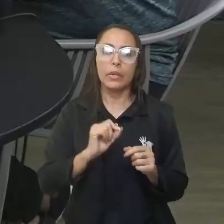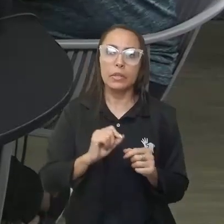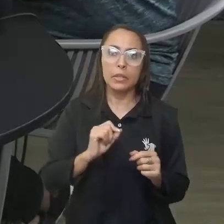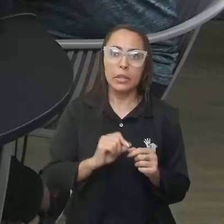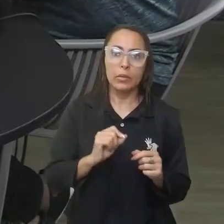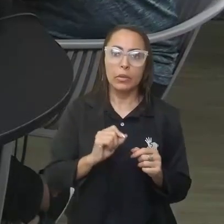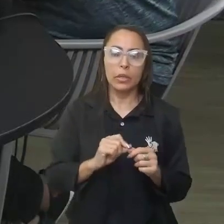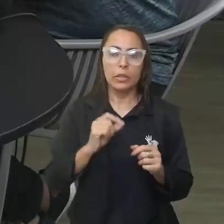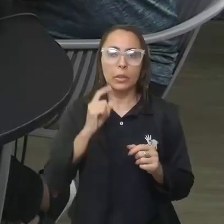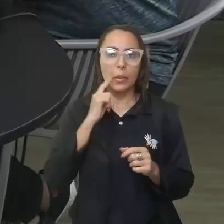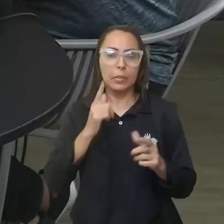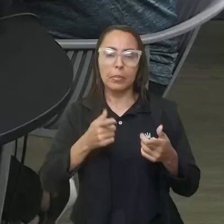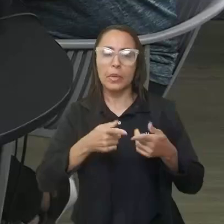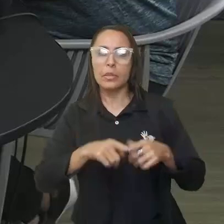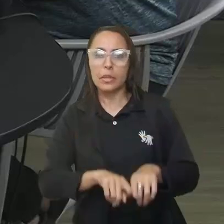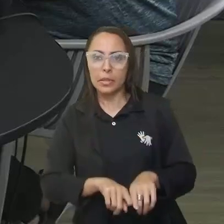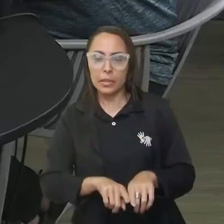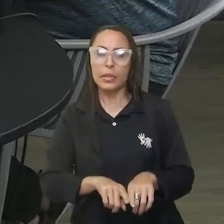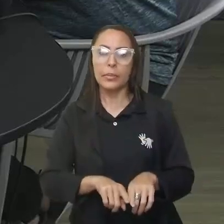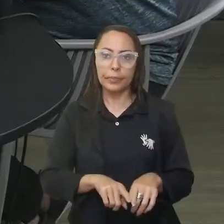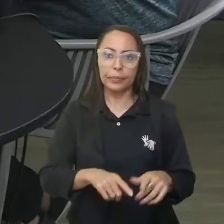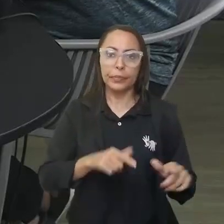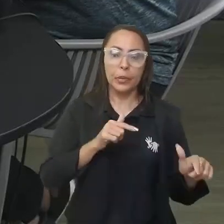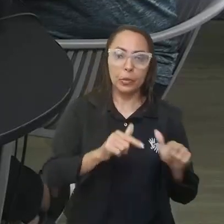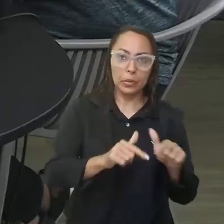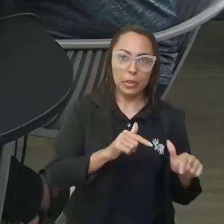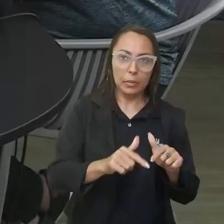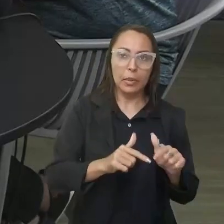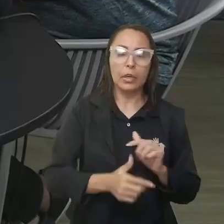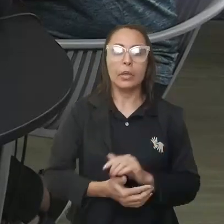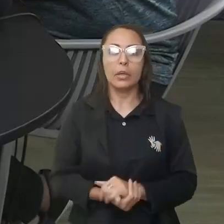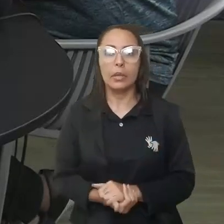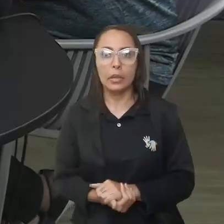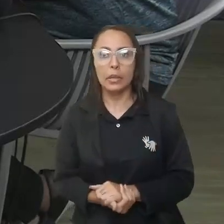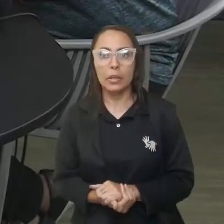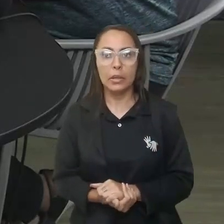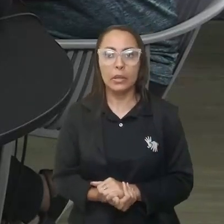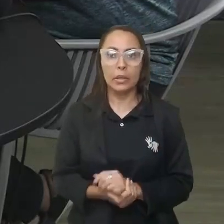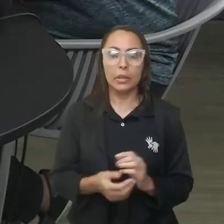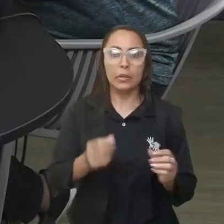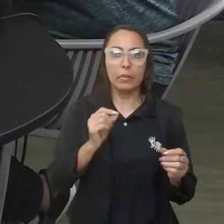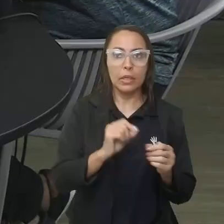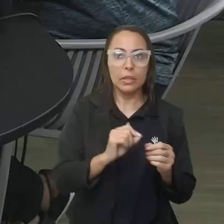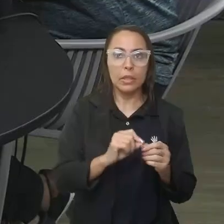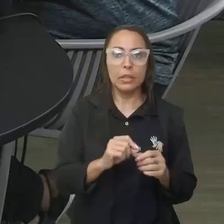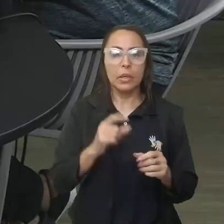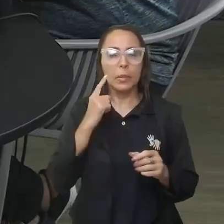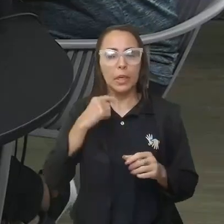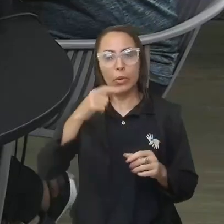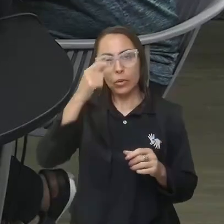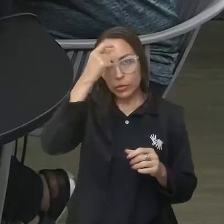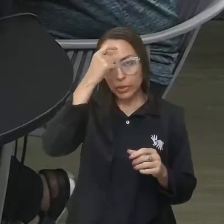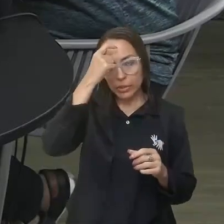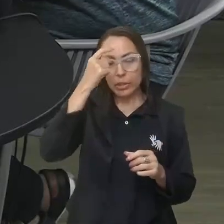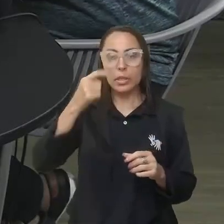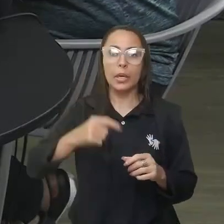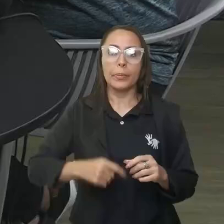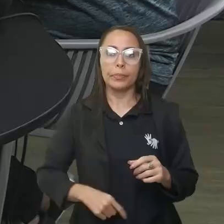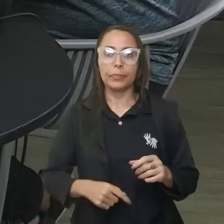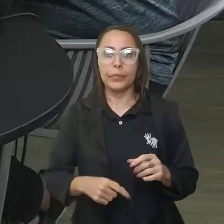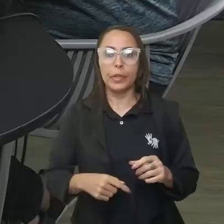mais parcerias, né, para o trabalho, né, também conscientizar a população,